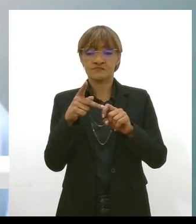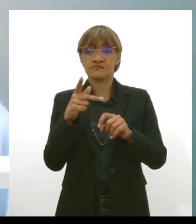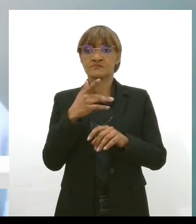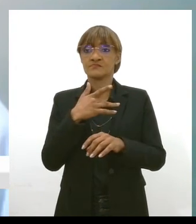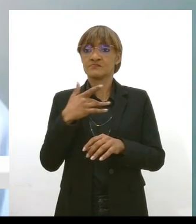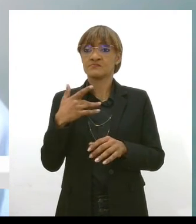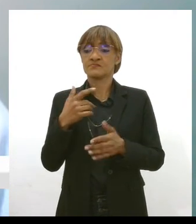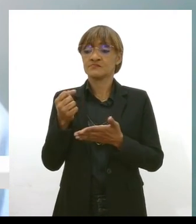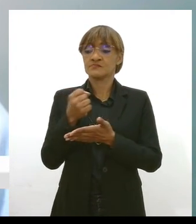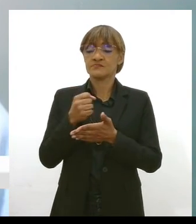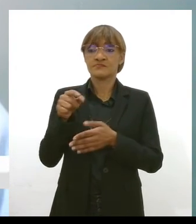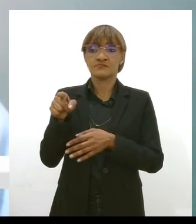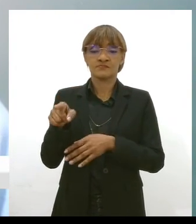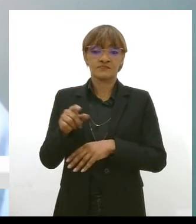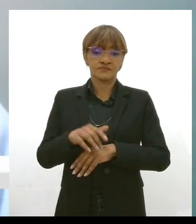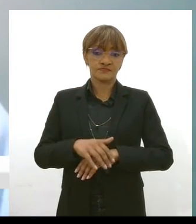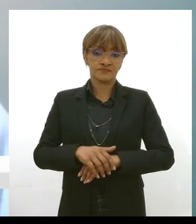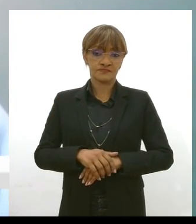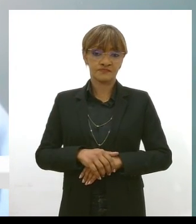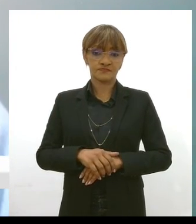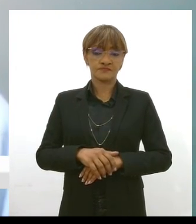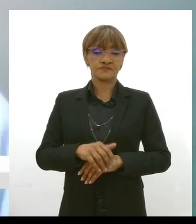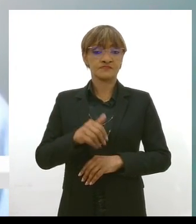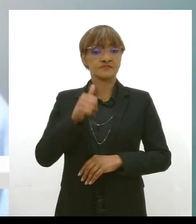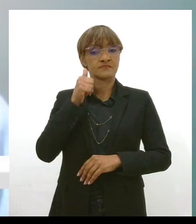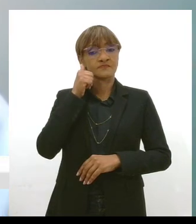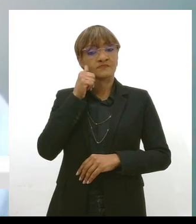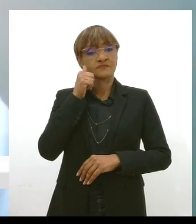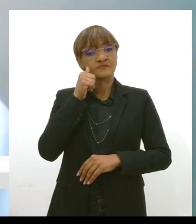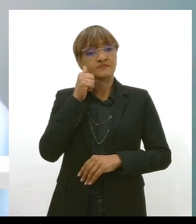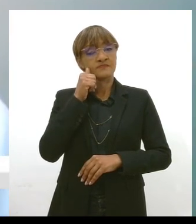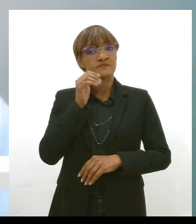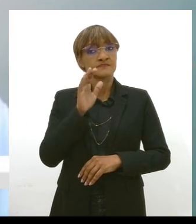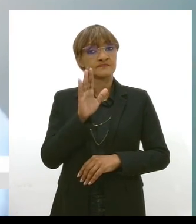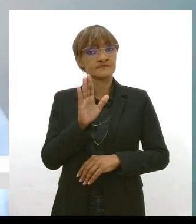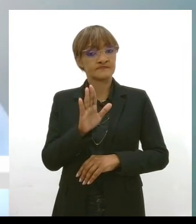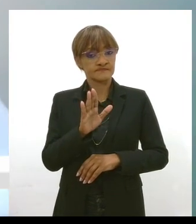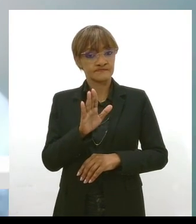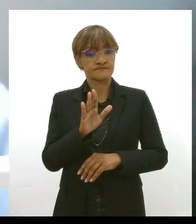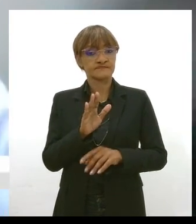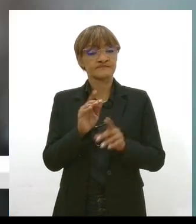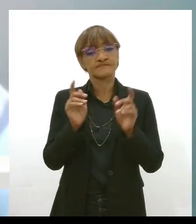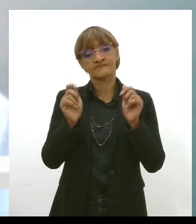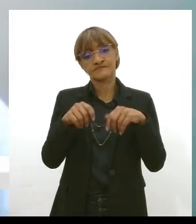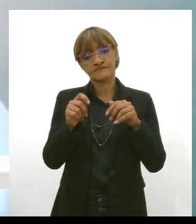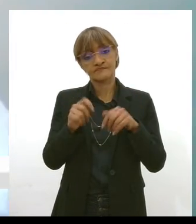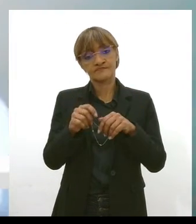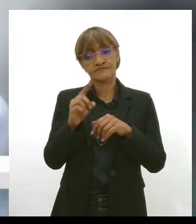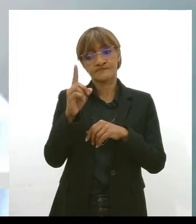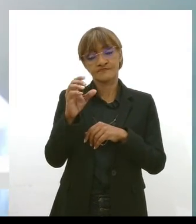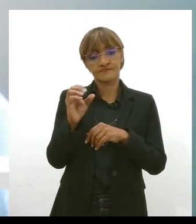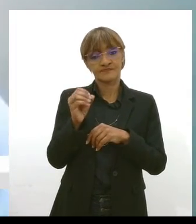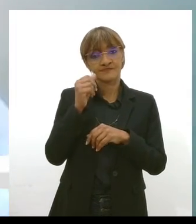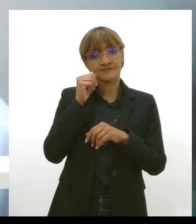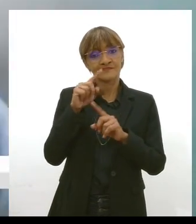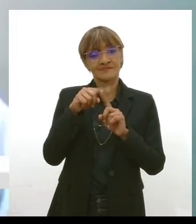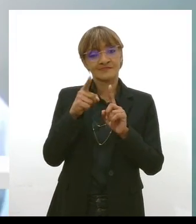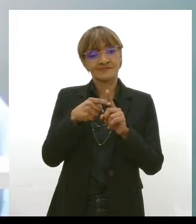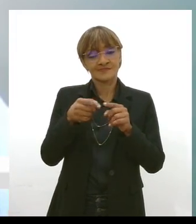rotatividade. A mulher, enquanto tem 10 mulheres parindo, tem